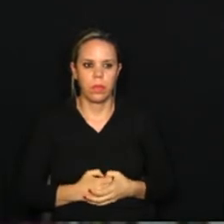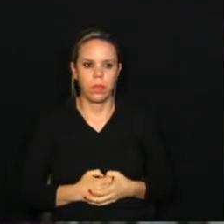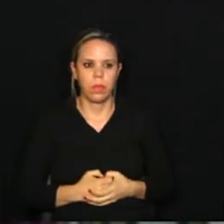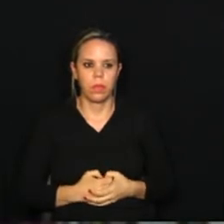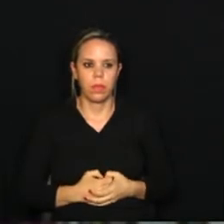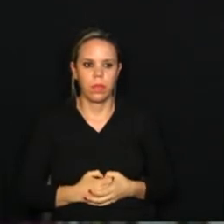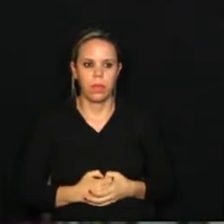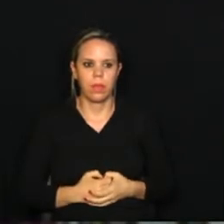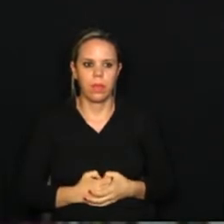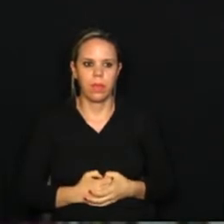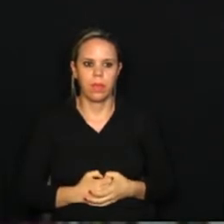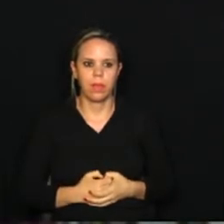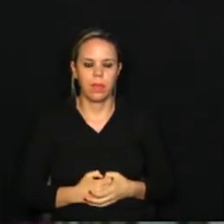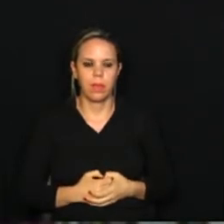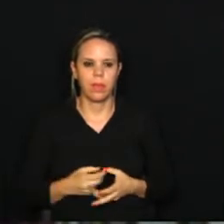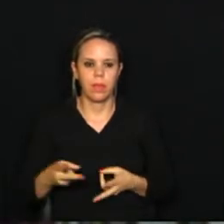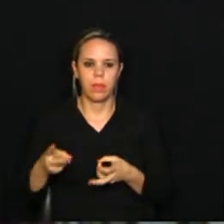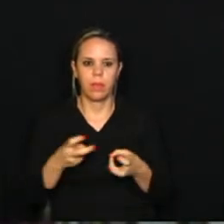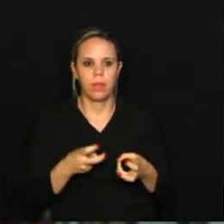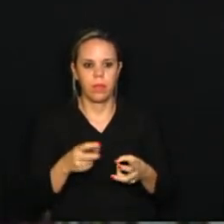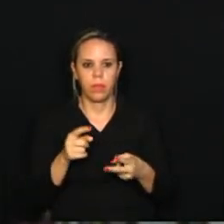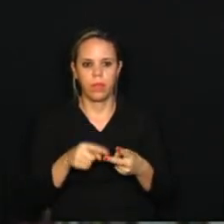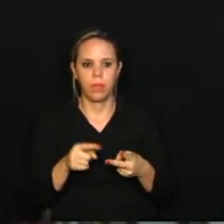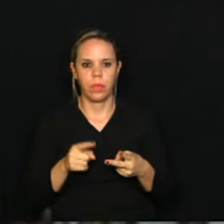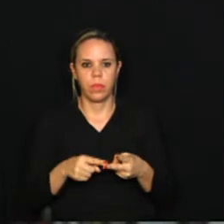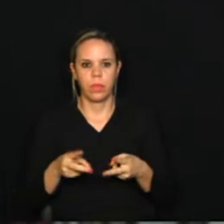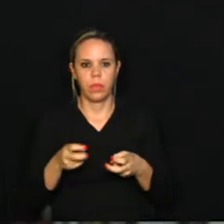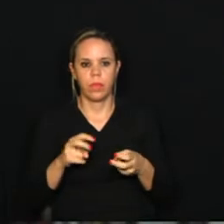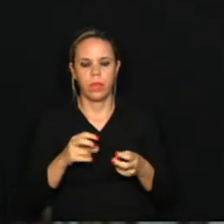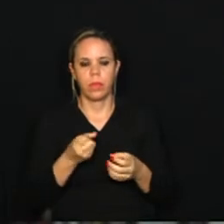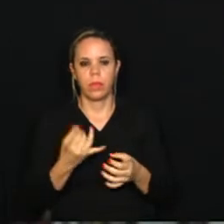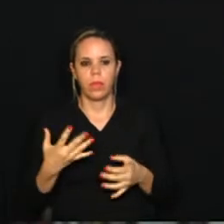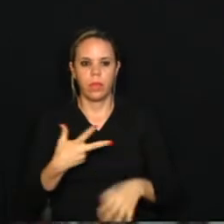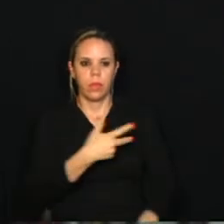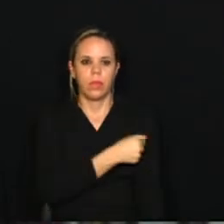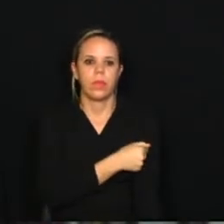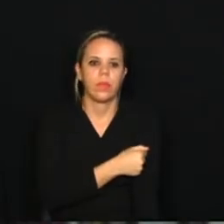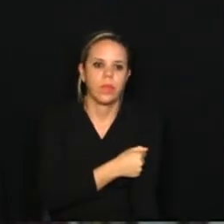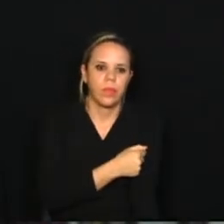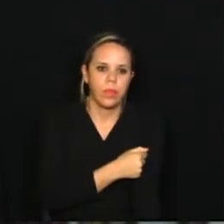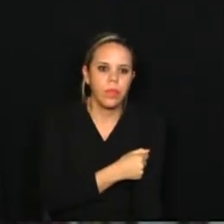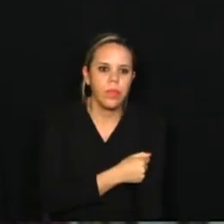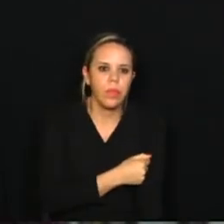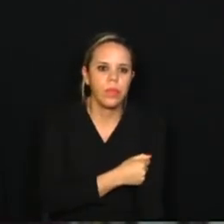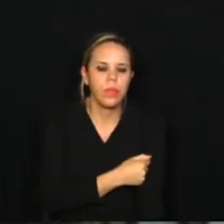A segunda observação diz respeito à questão da vacinação, né?